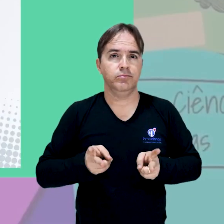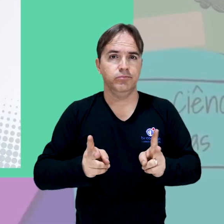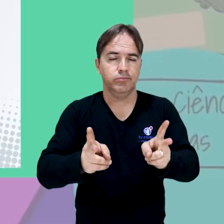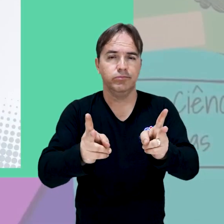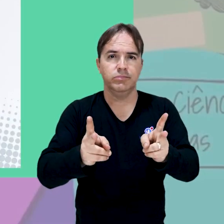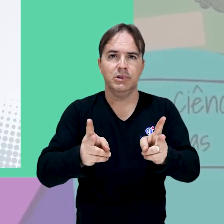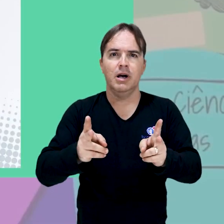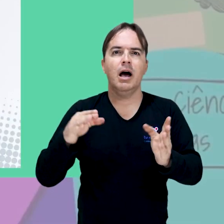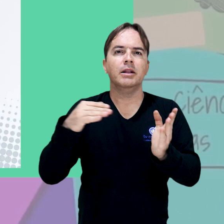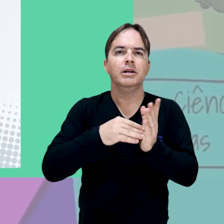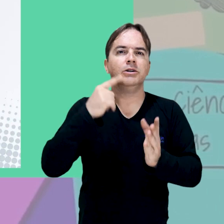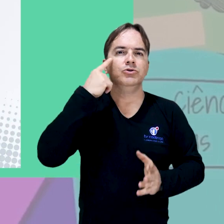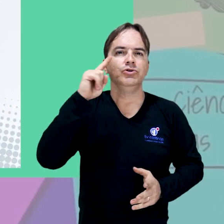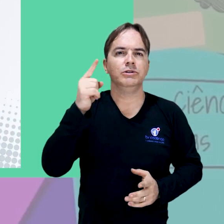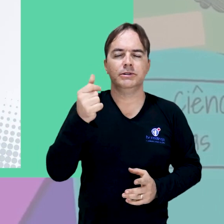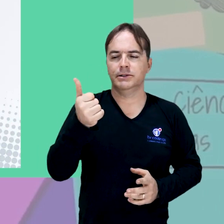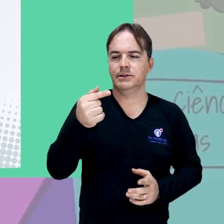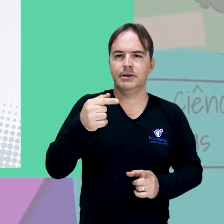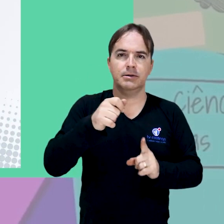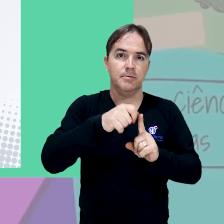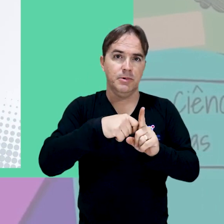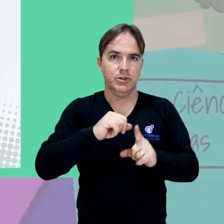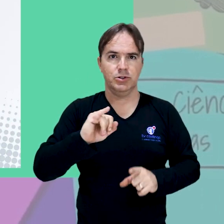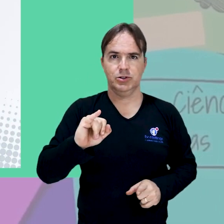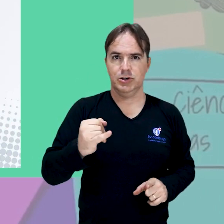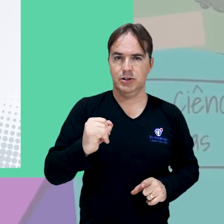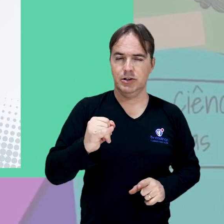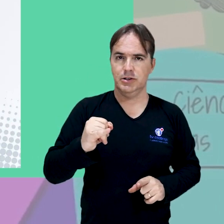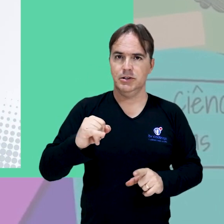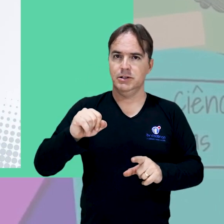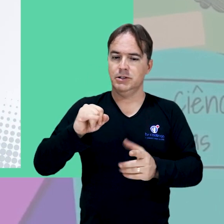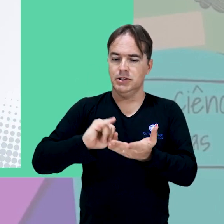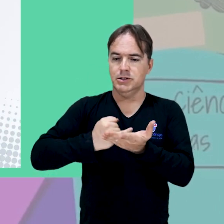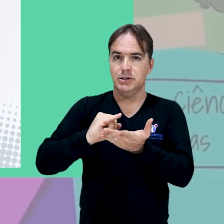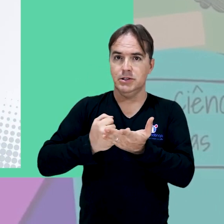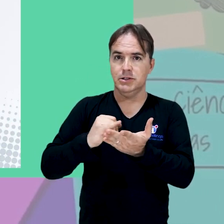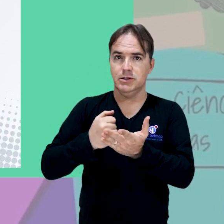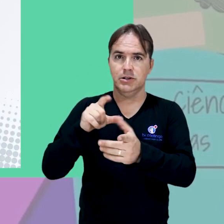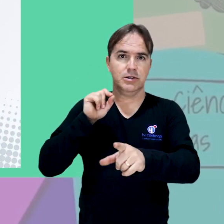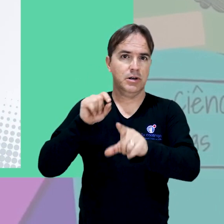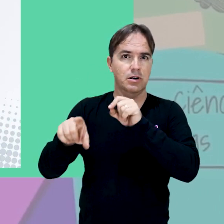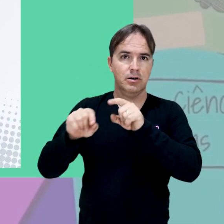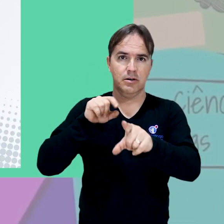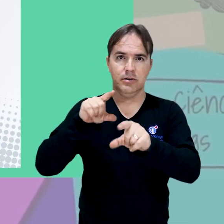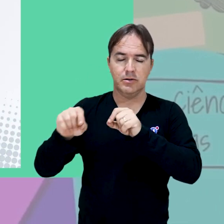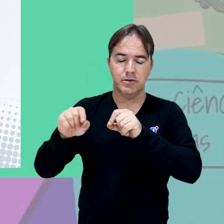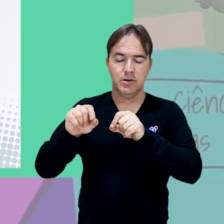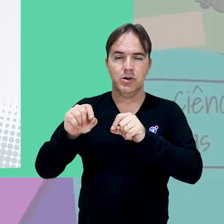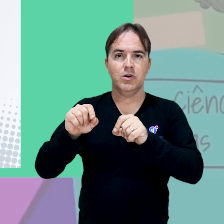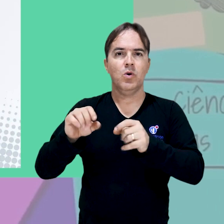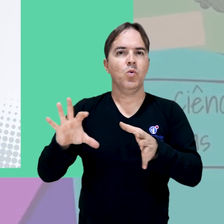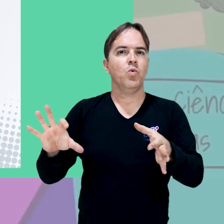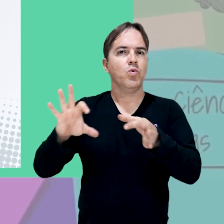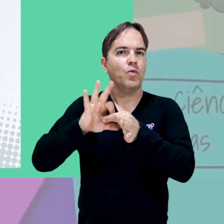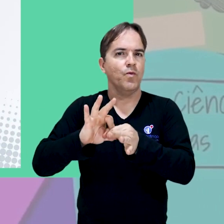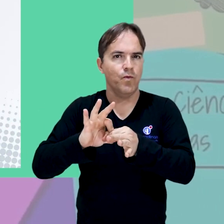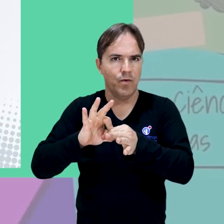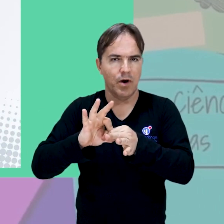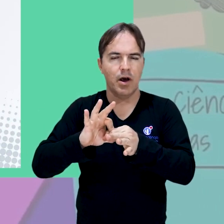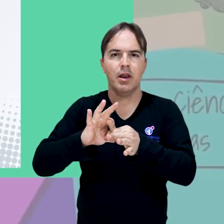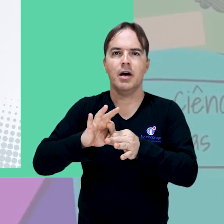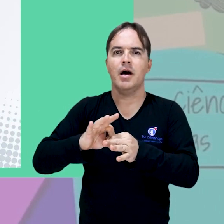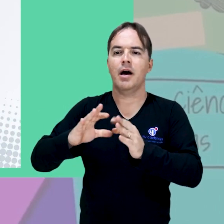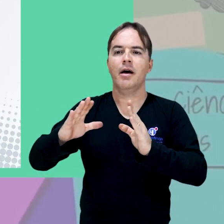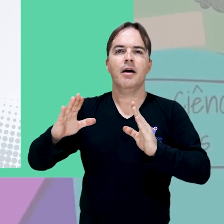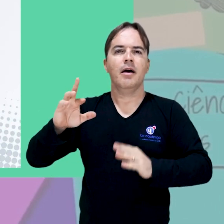17 de Janeiro as inscrições do processo seletivo Unificado para residência em área profissional